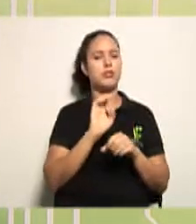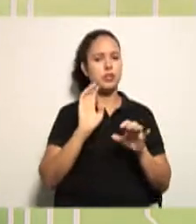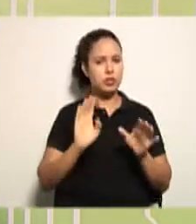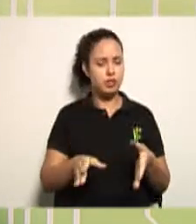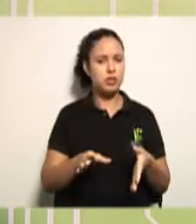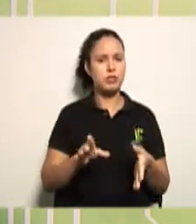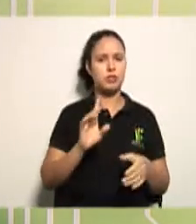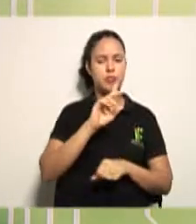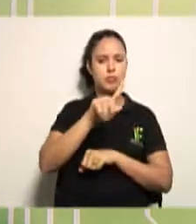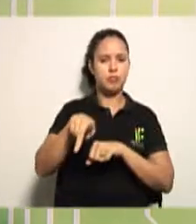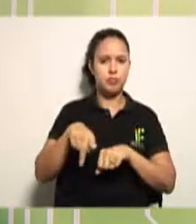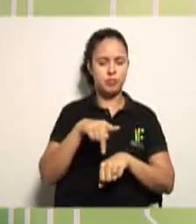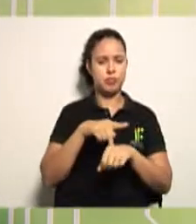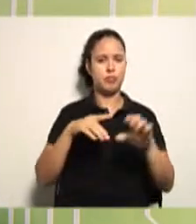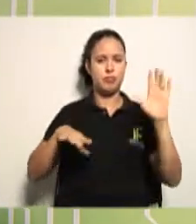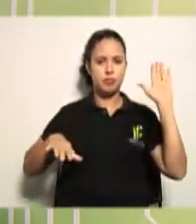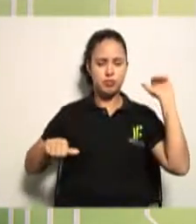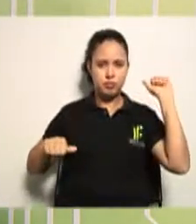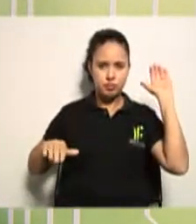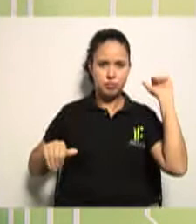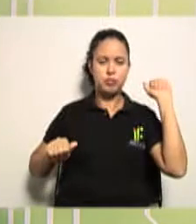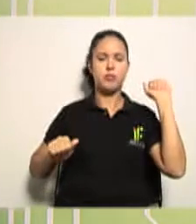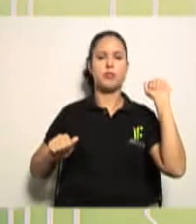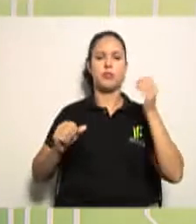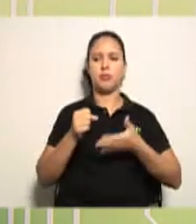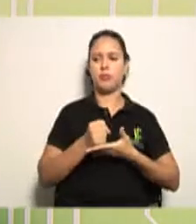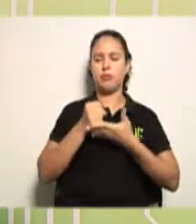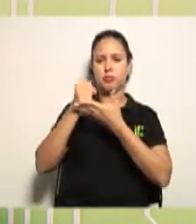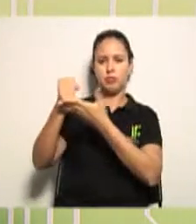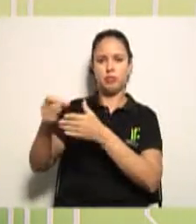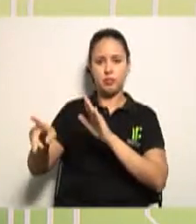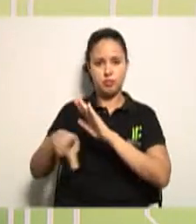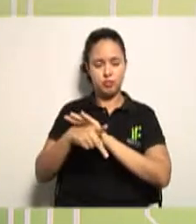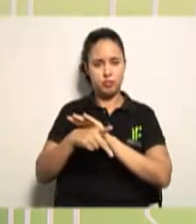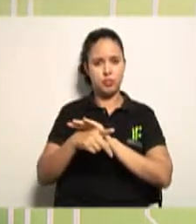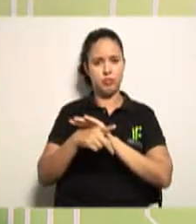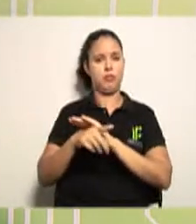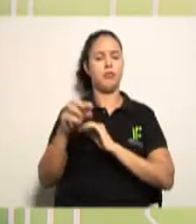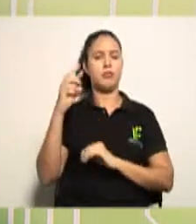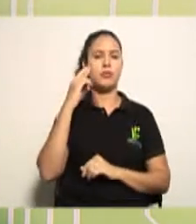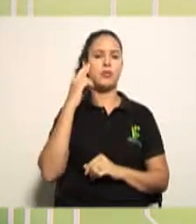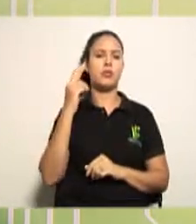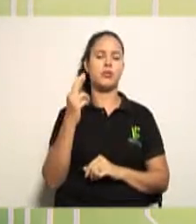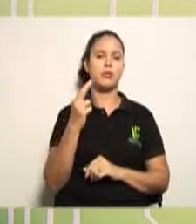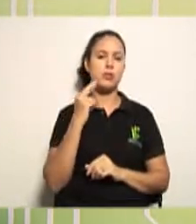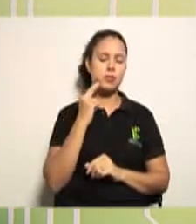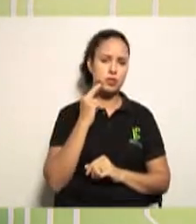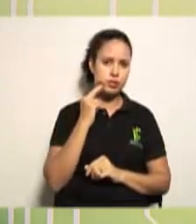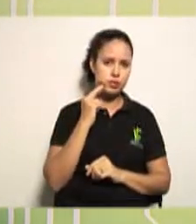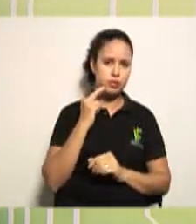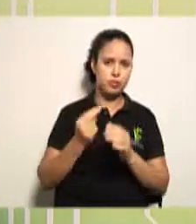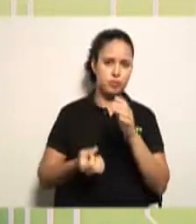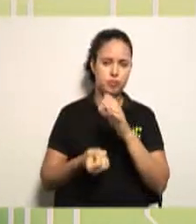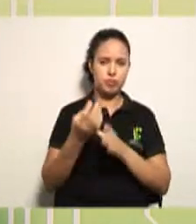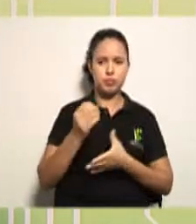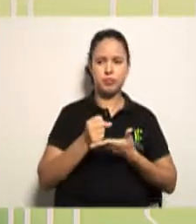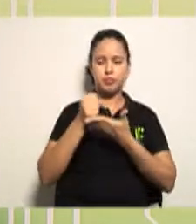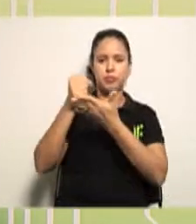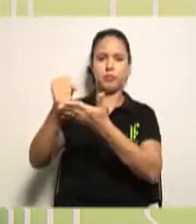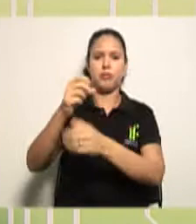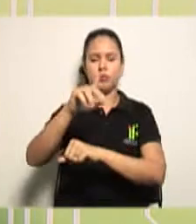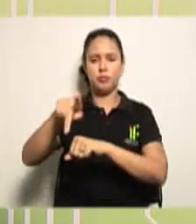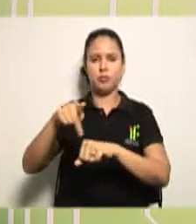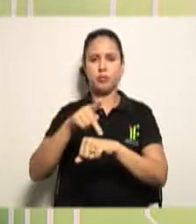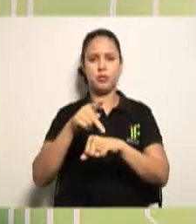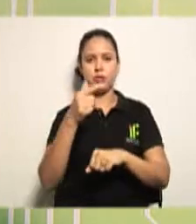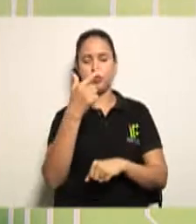Então é uma cooperativa aqui do estado de Rondônia, levando os seus produtos, tudo aquilo que ele produz para fora do país.